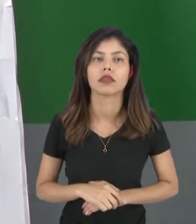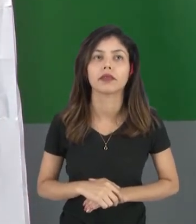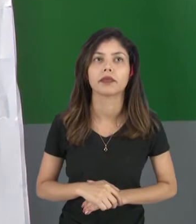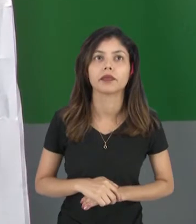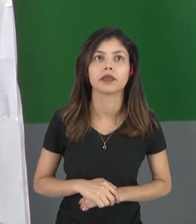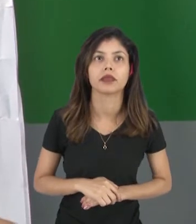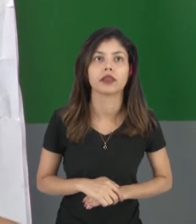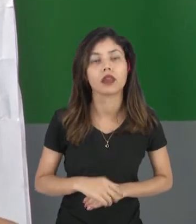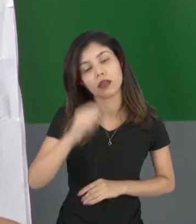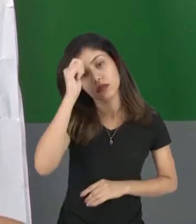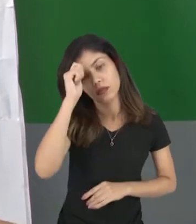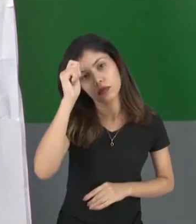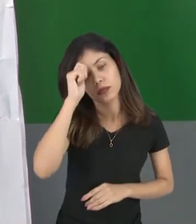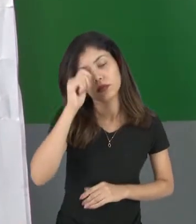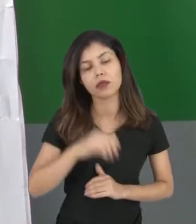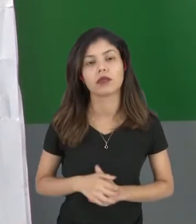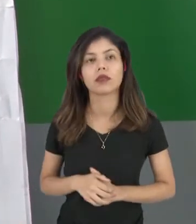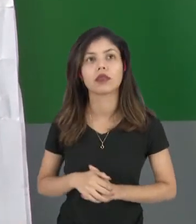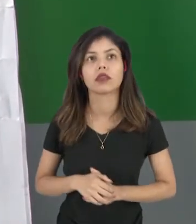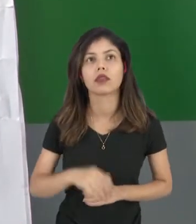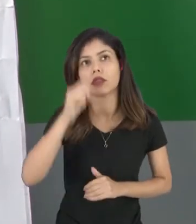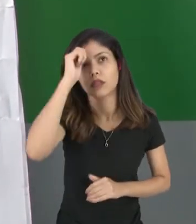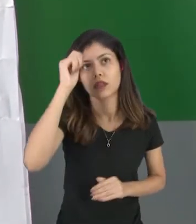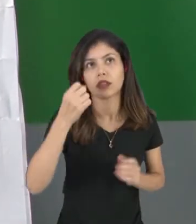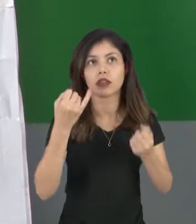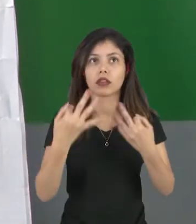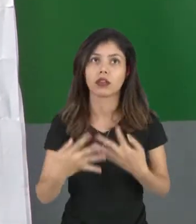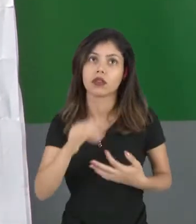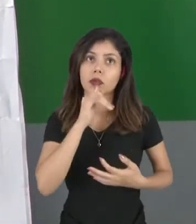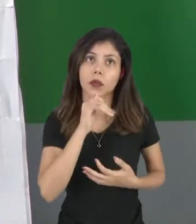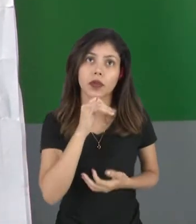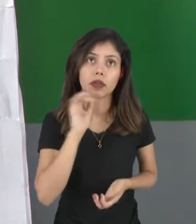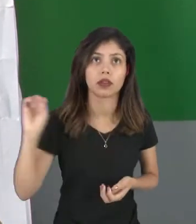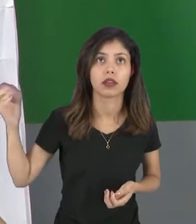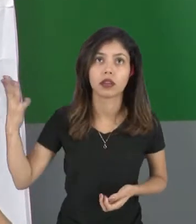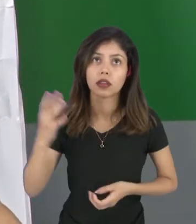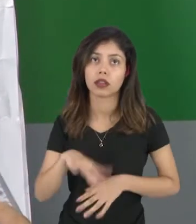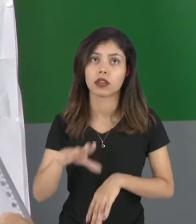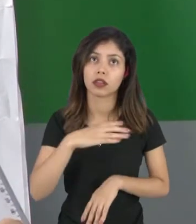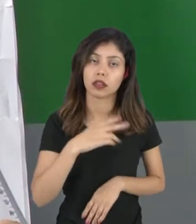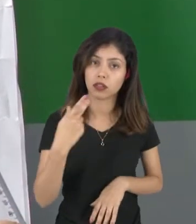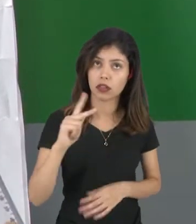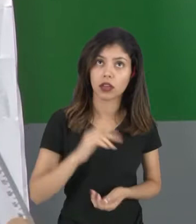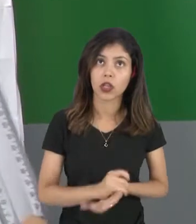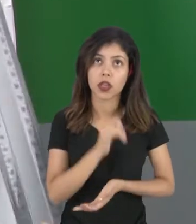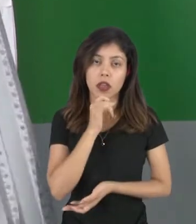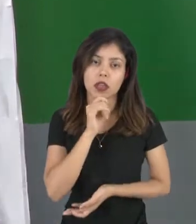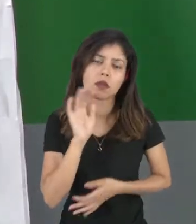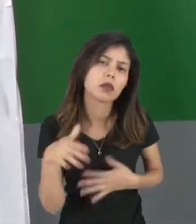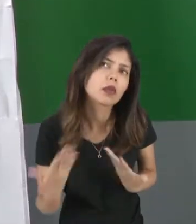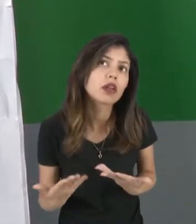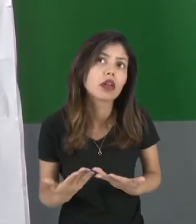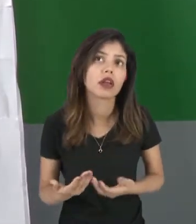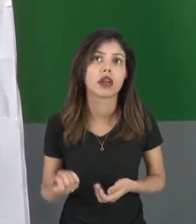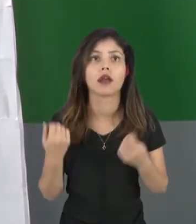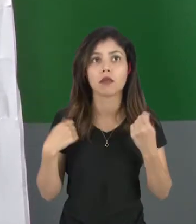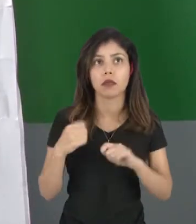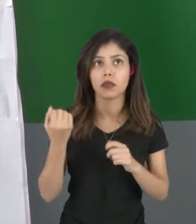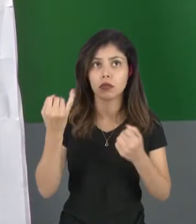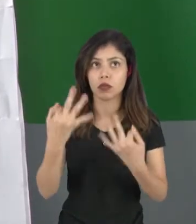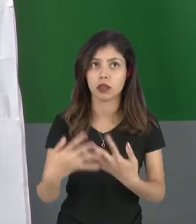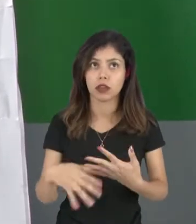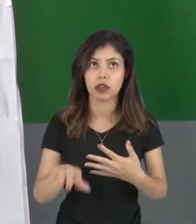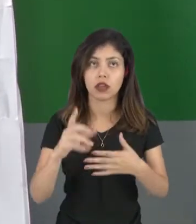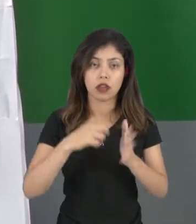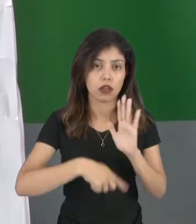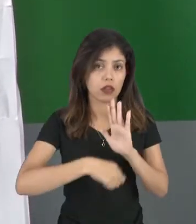aí, ó. Letra K. Ó. O autor cita um exemplo que acontece na cidade dele. Que exemplo é este? Devemos citar exemplos em artigos